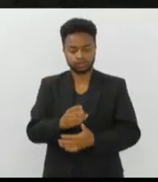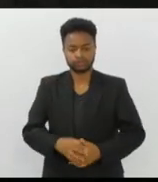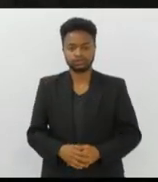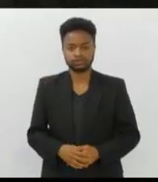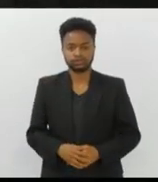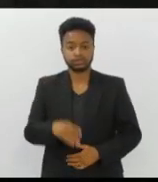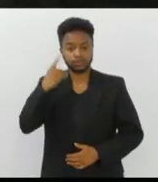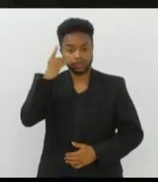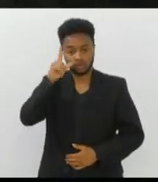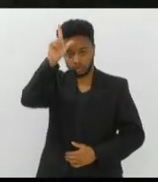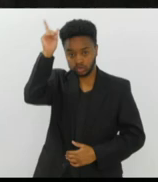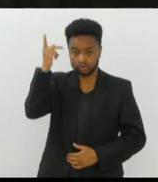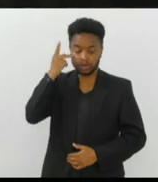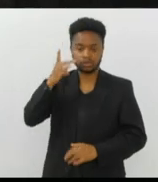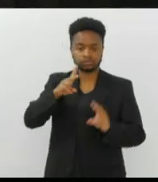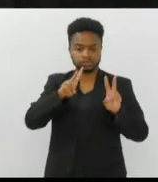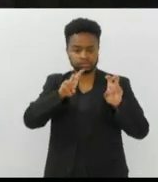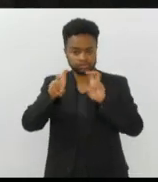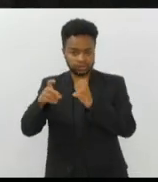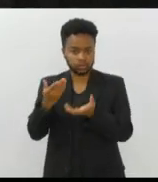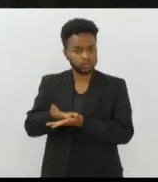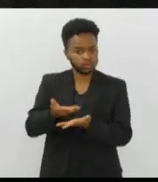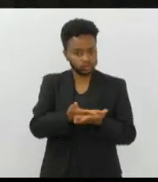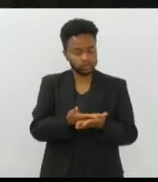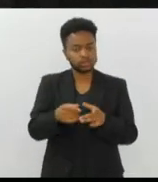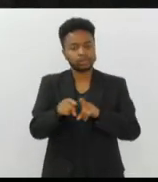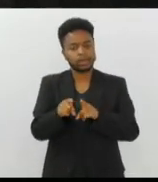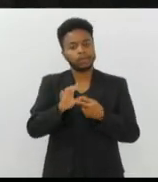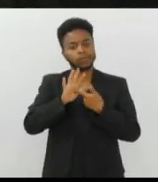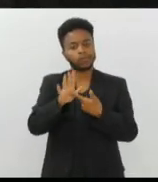Deputado Luiz Paulo, que é um estudioso desse tema, nos atualizou.